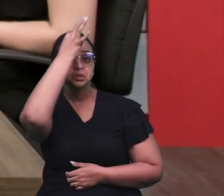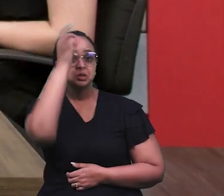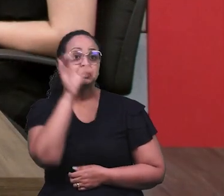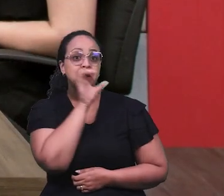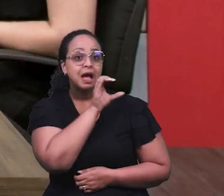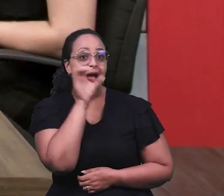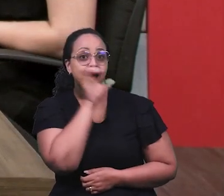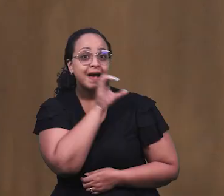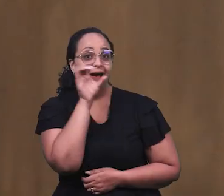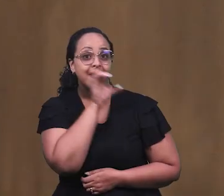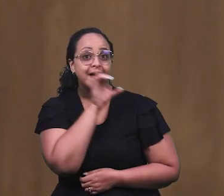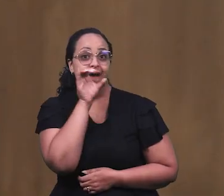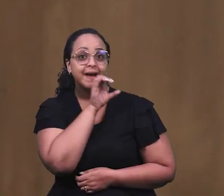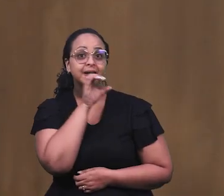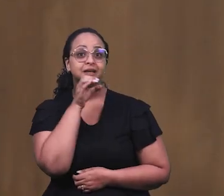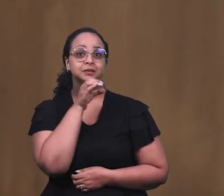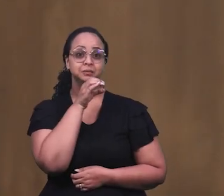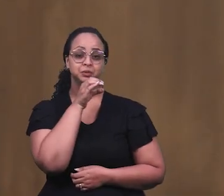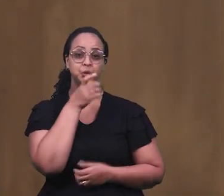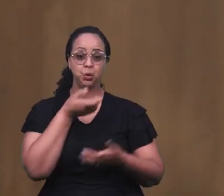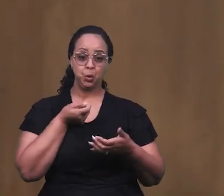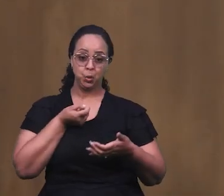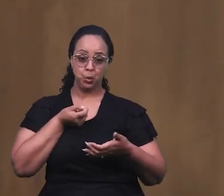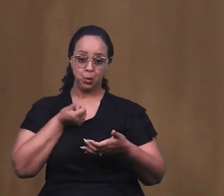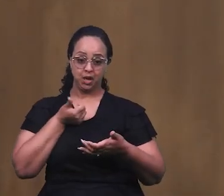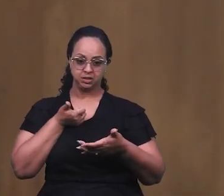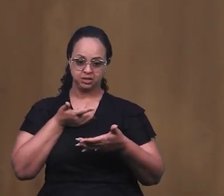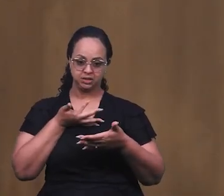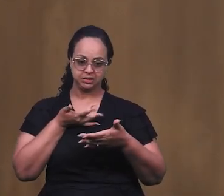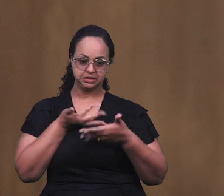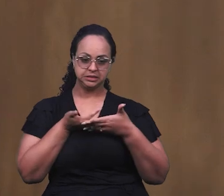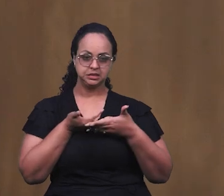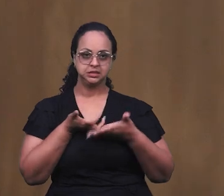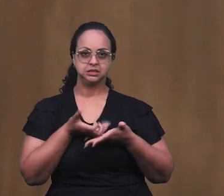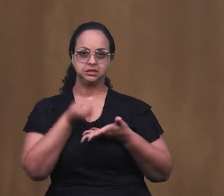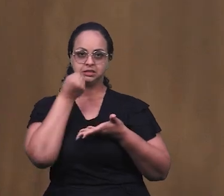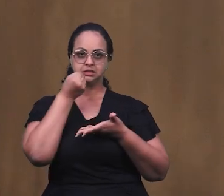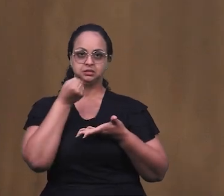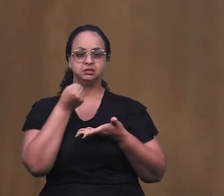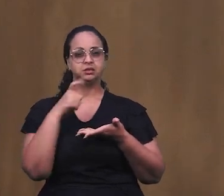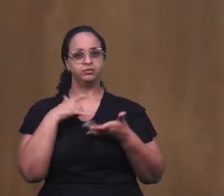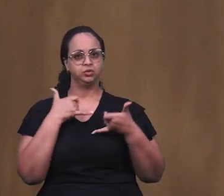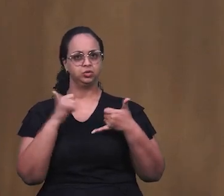tem nesse tempo de proximidade da volta de Jesus. Nós tivemos